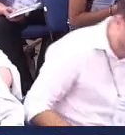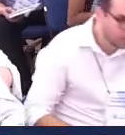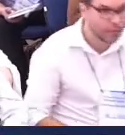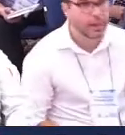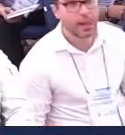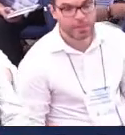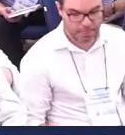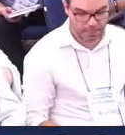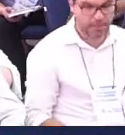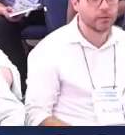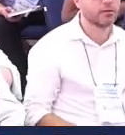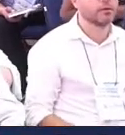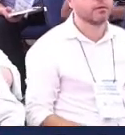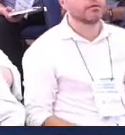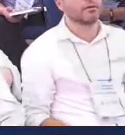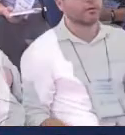os irmãos.